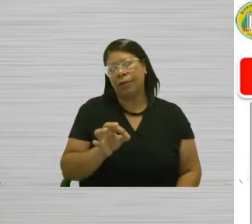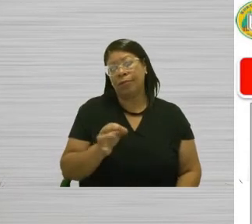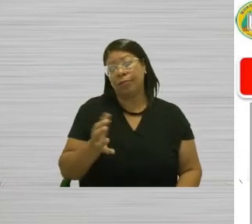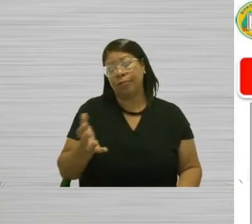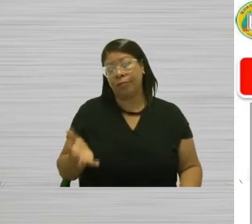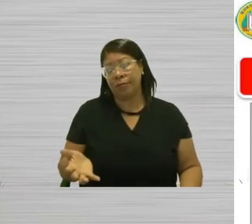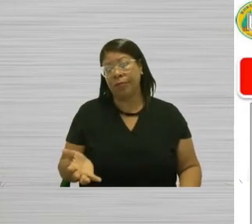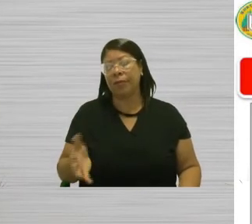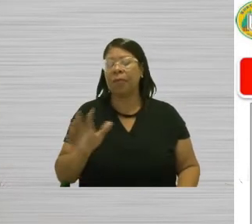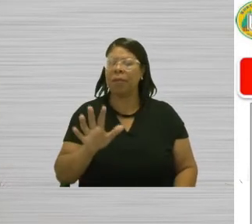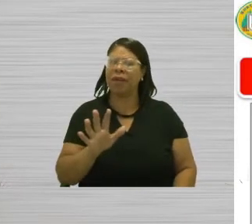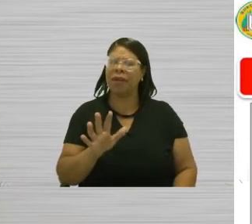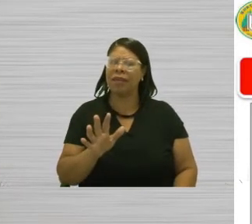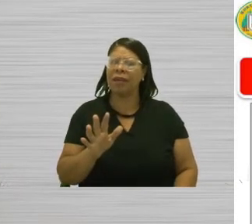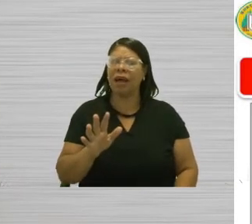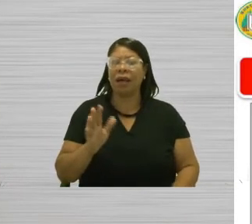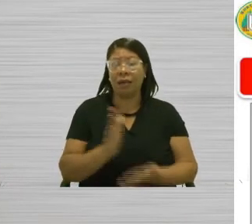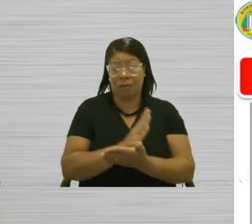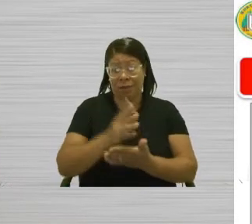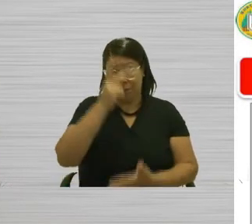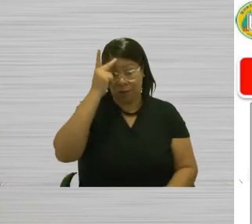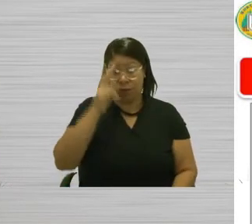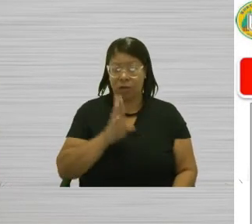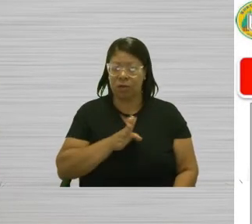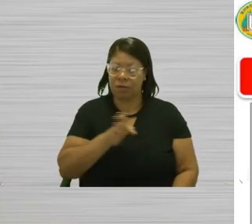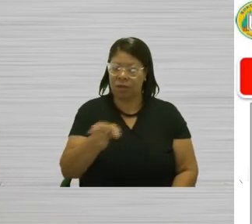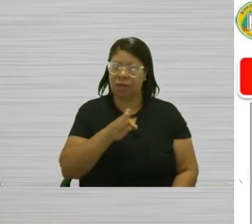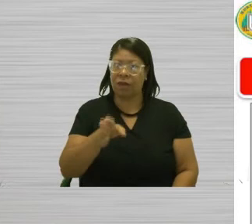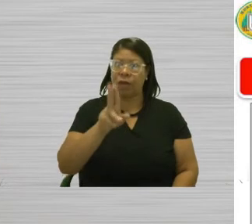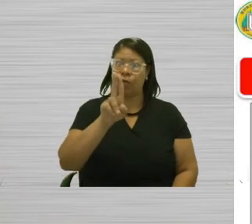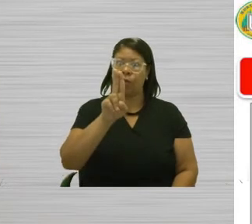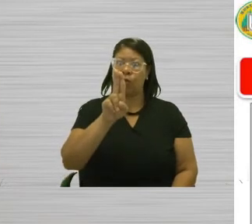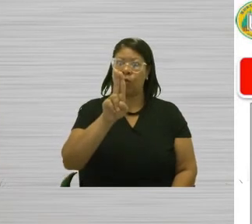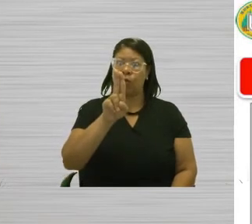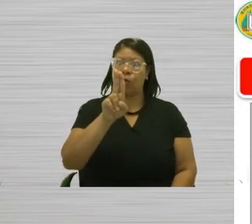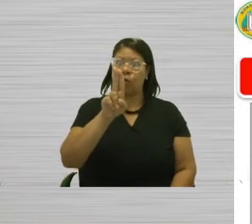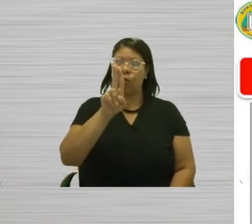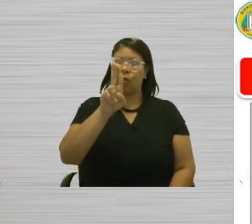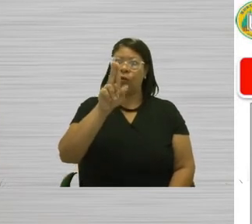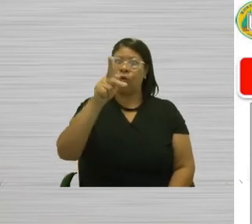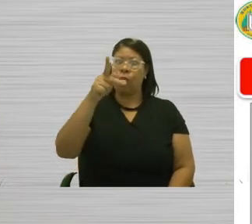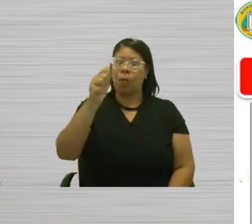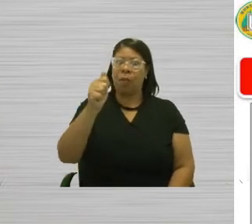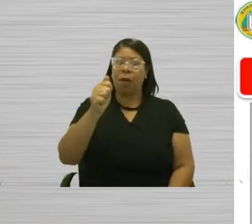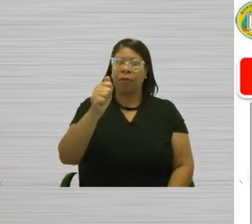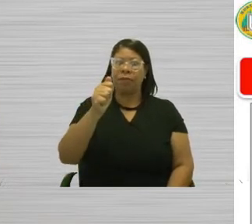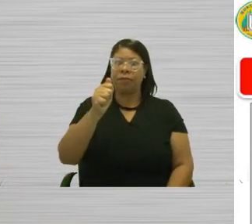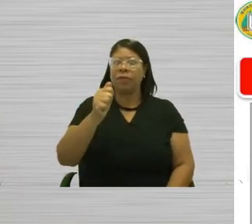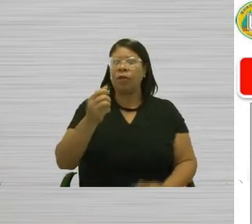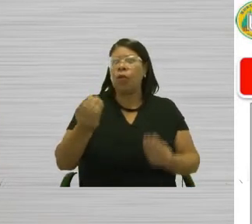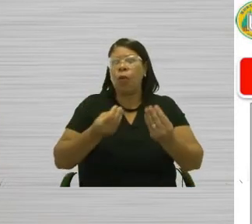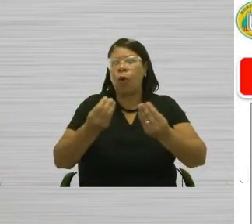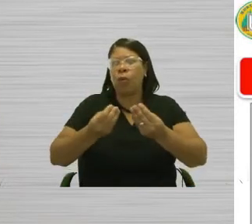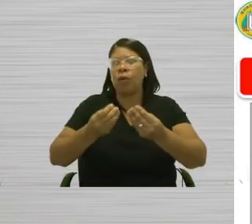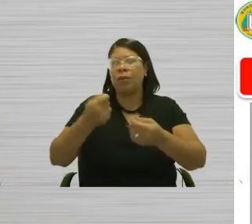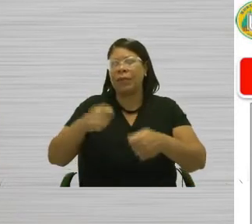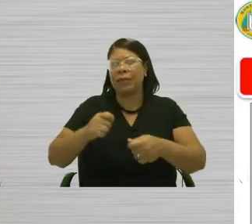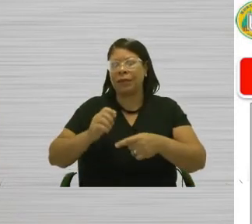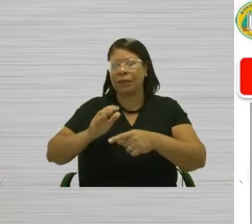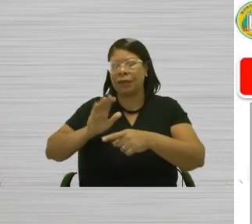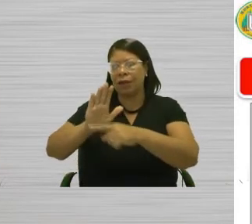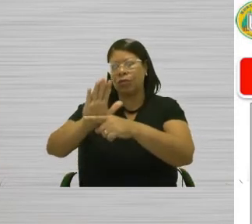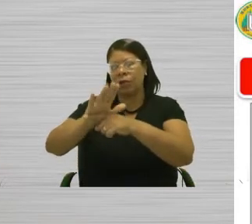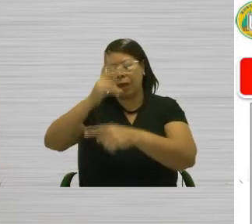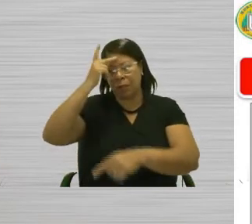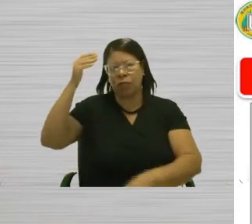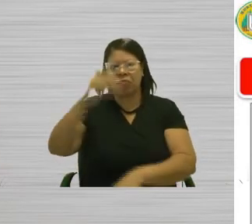que estar acessando a urgência, mas mesmo assim foram atendidos, e a gente vem sempre na proposta de educar os usuários, educar a